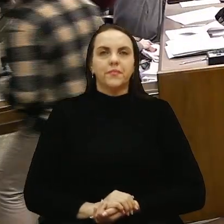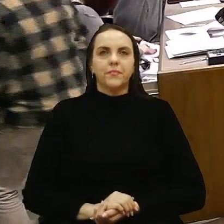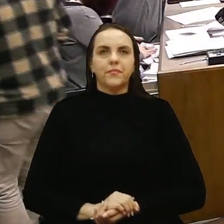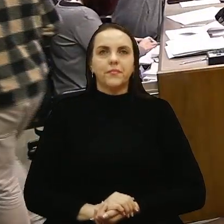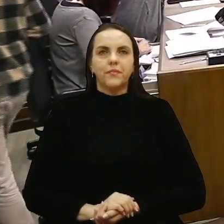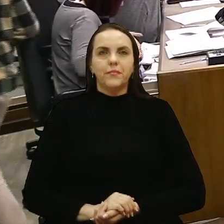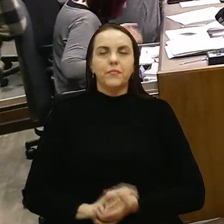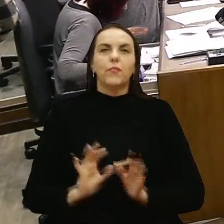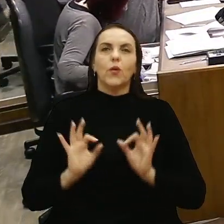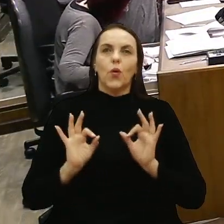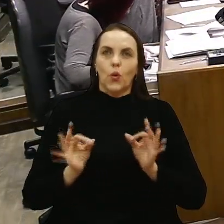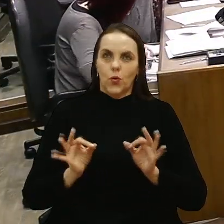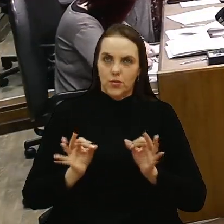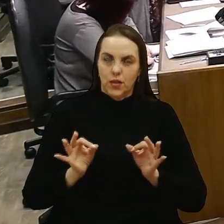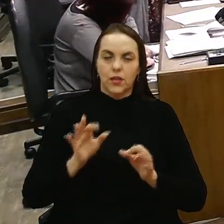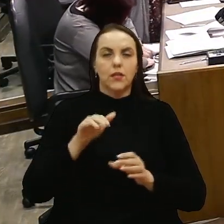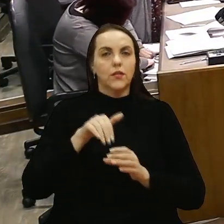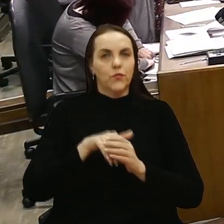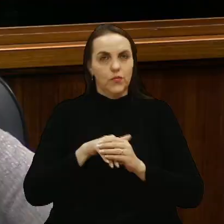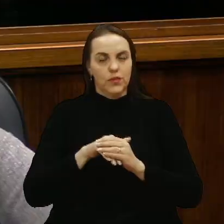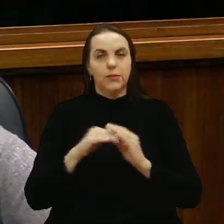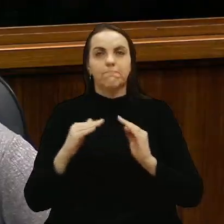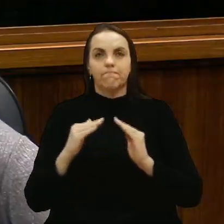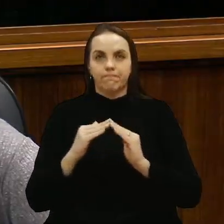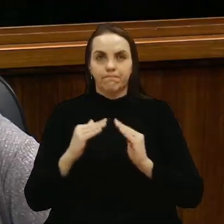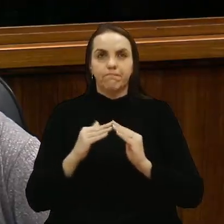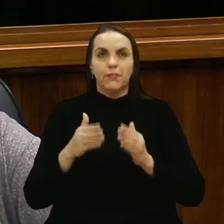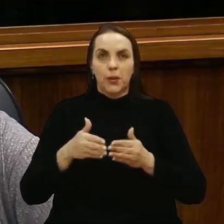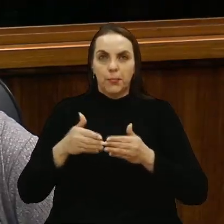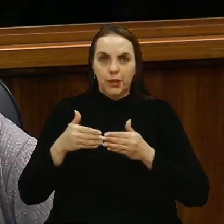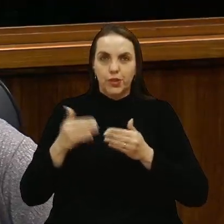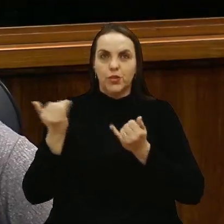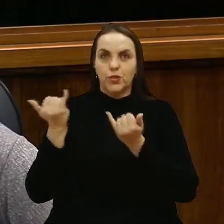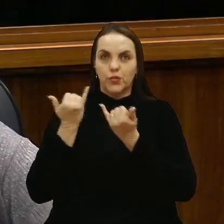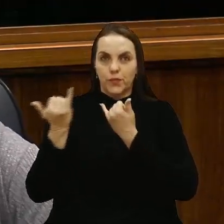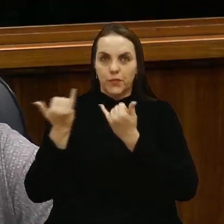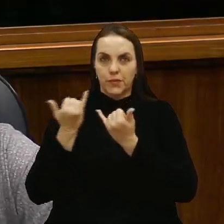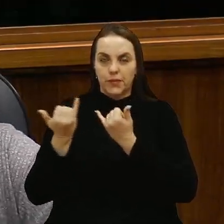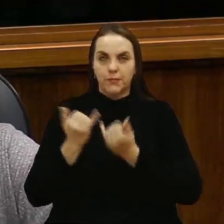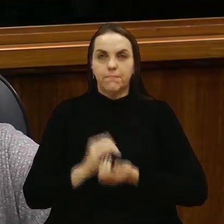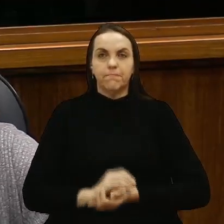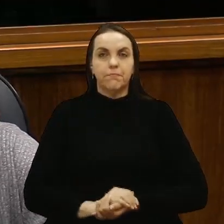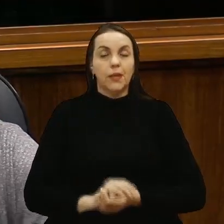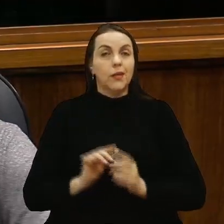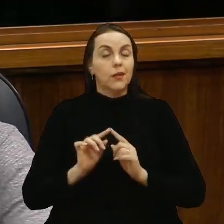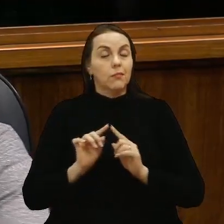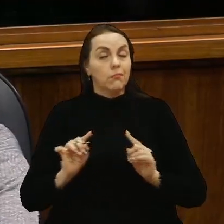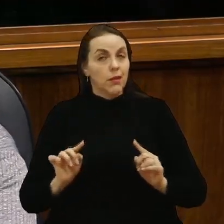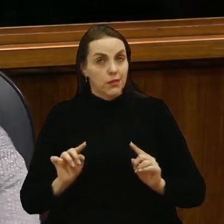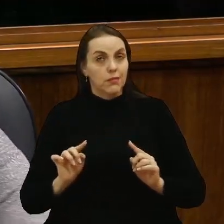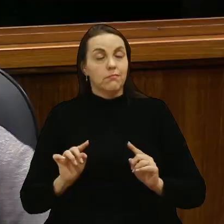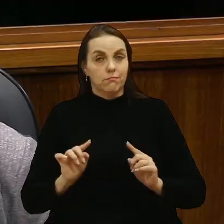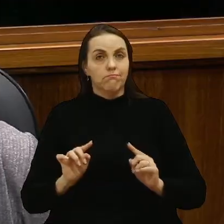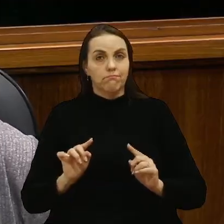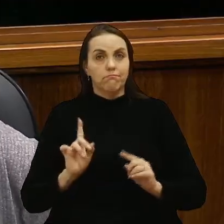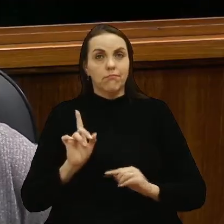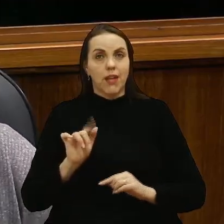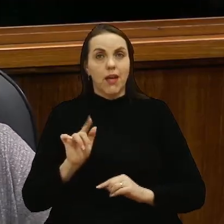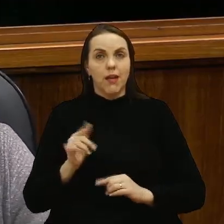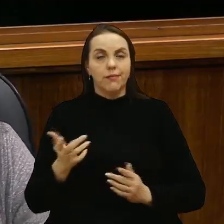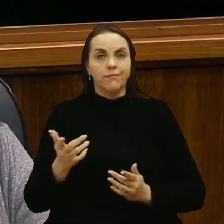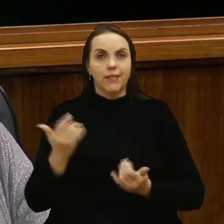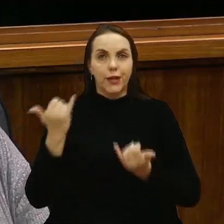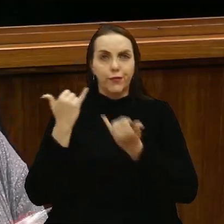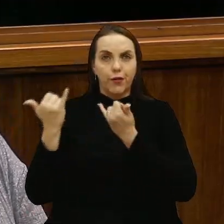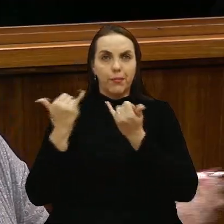Com toda certeza, votarei favorável a este pedido de informação, mas é isso. Além de